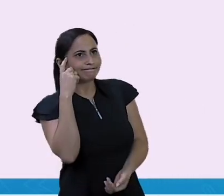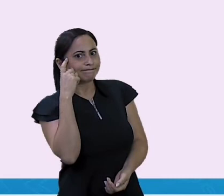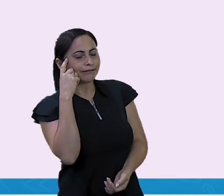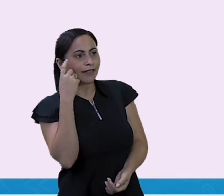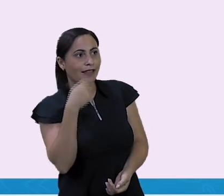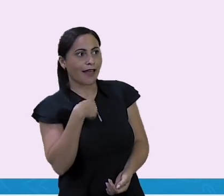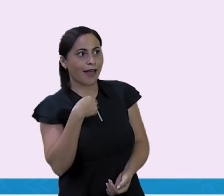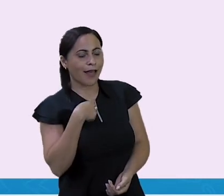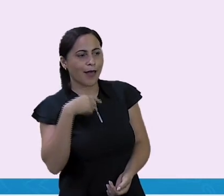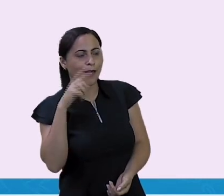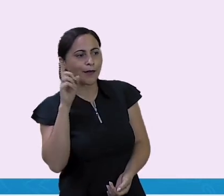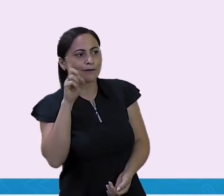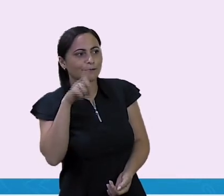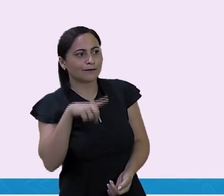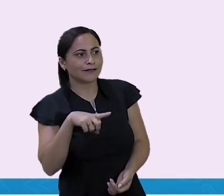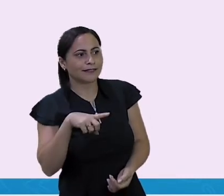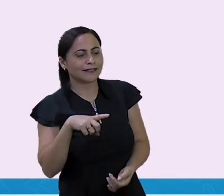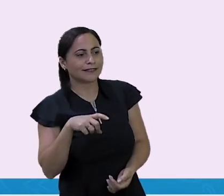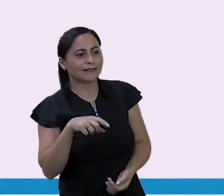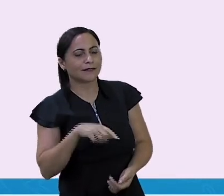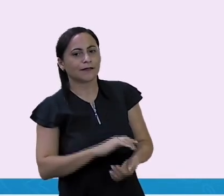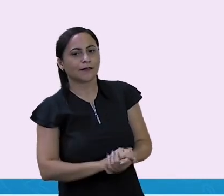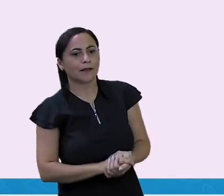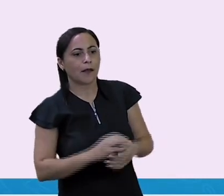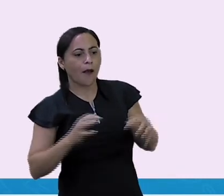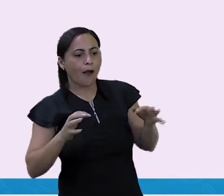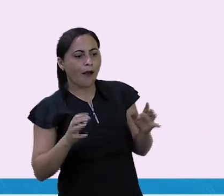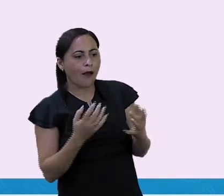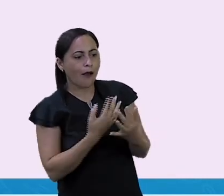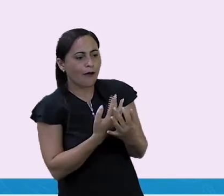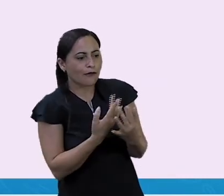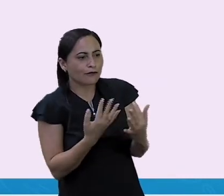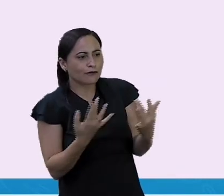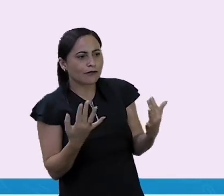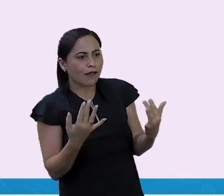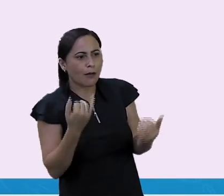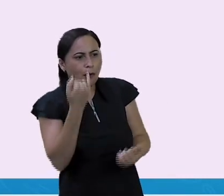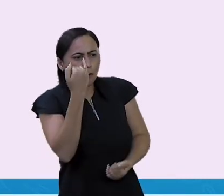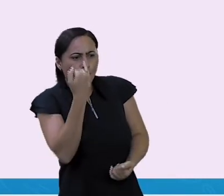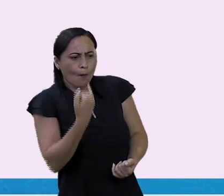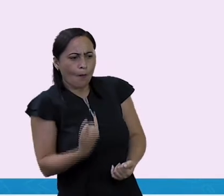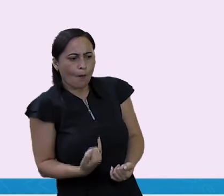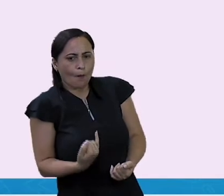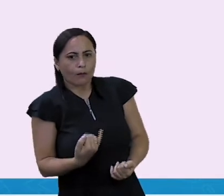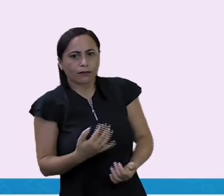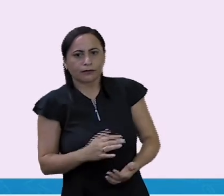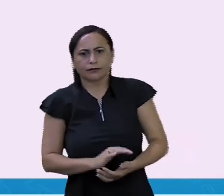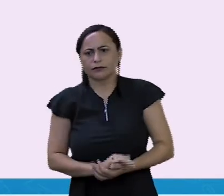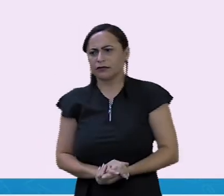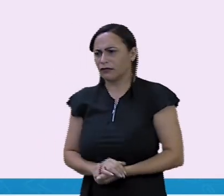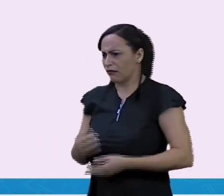Eu seria uma grama magrinha. Magrinha? Como assim?